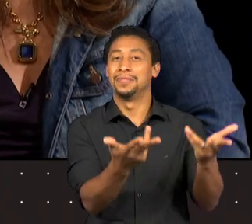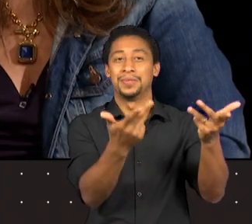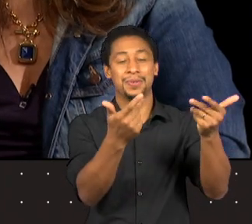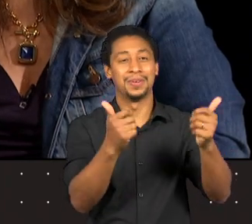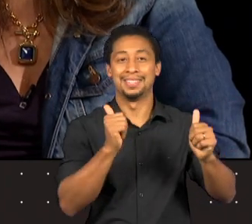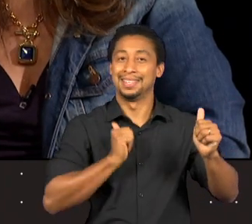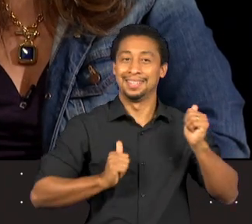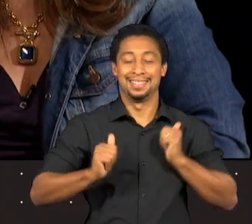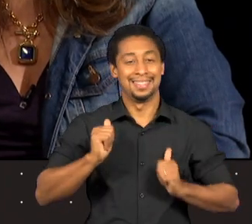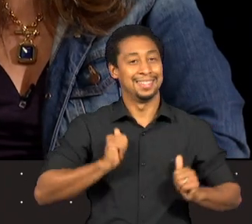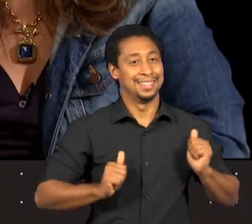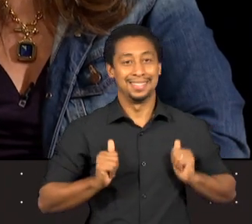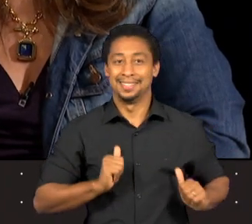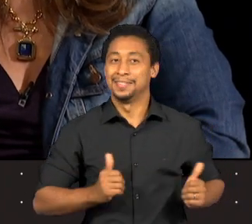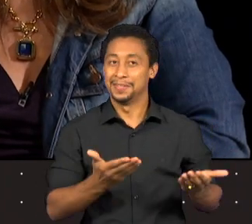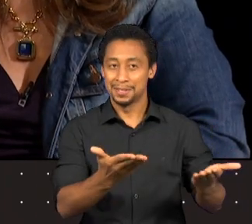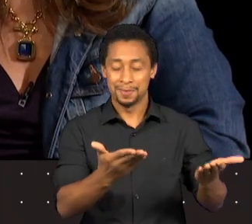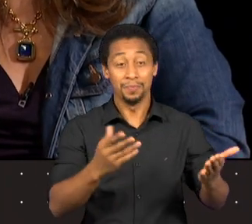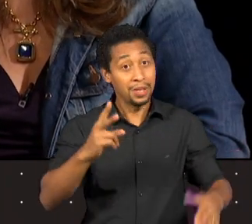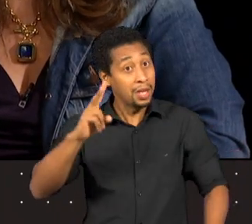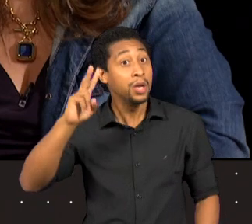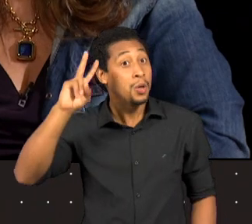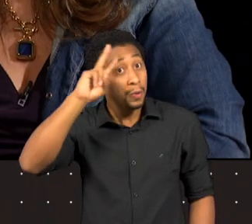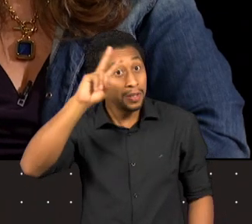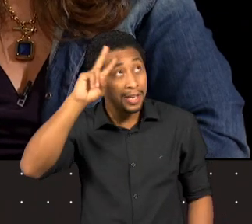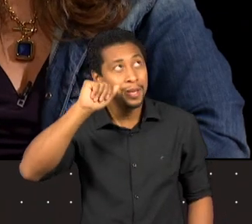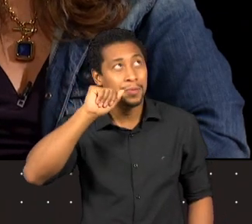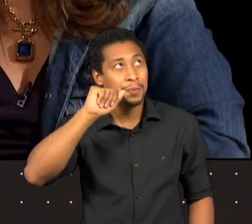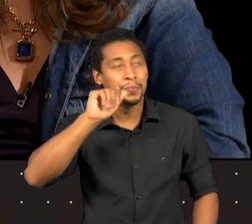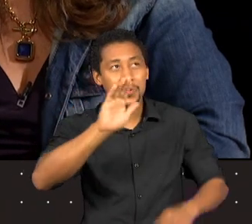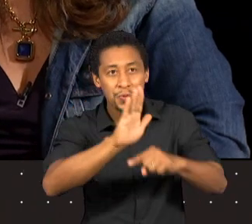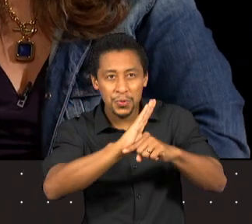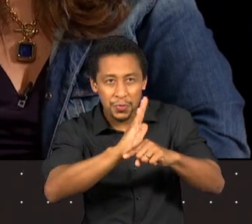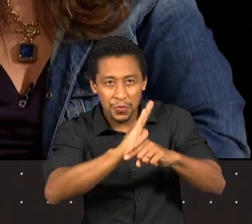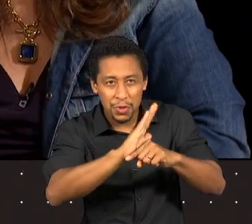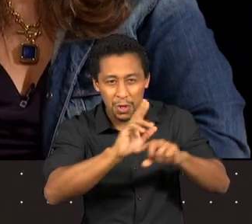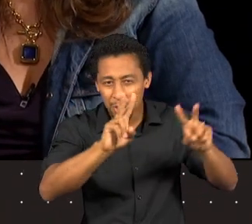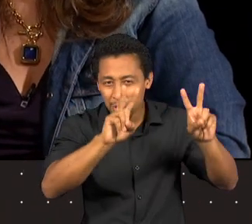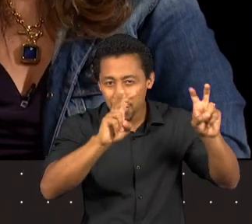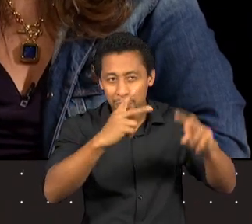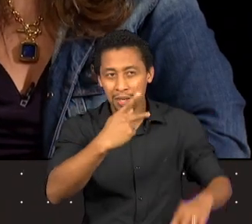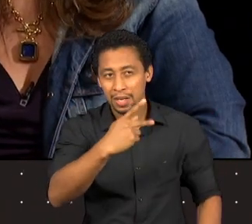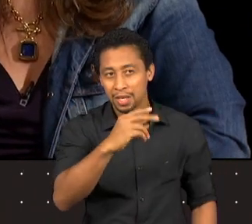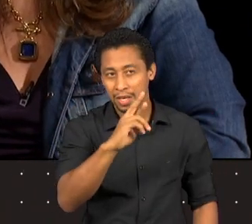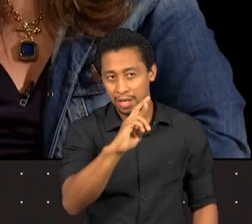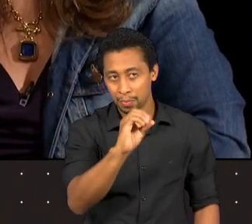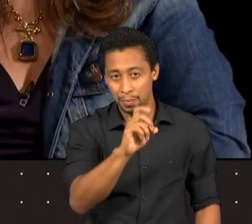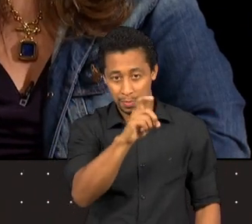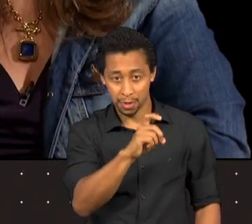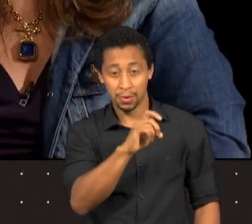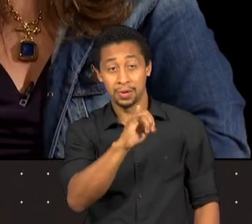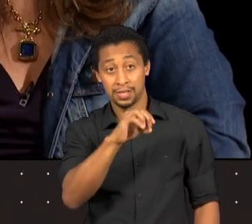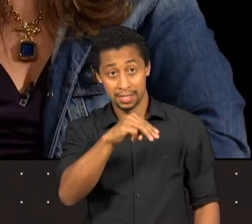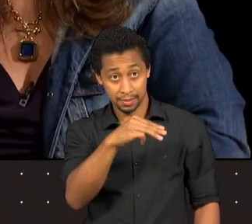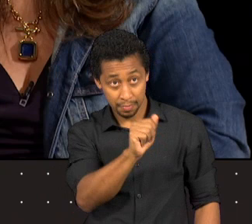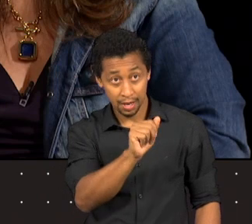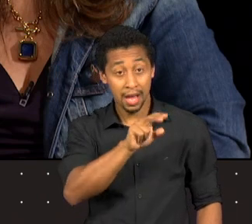Me lembro bem o filme A Próxima Vítima, que é de 81, Eu precisava